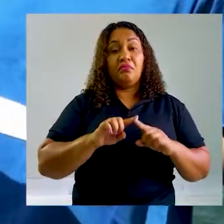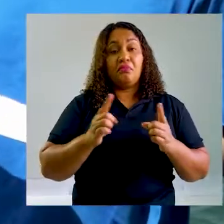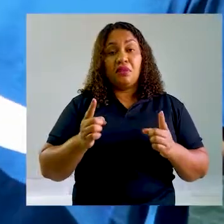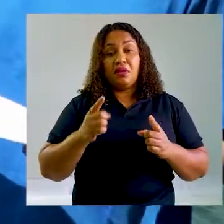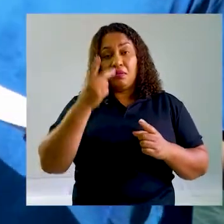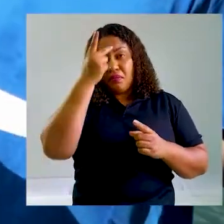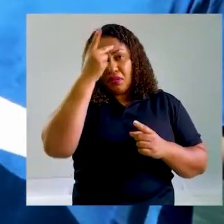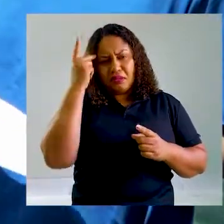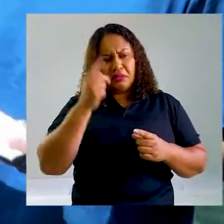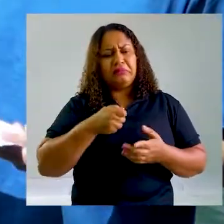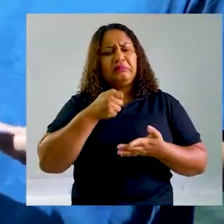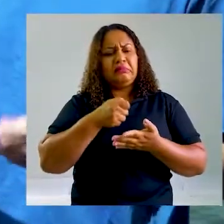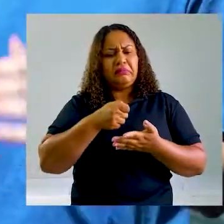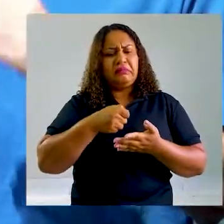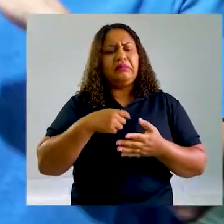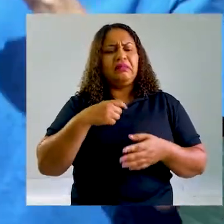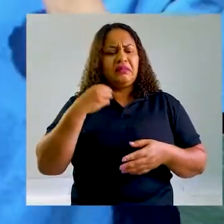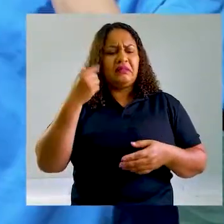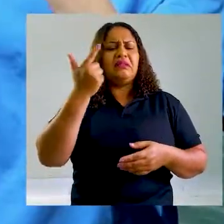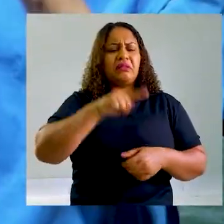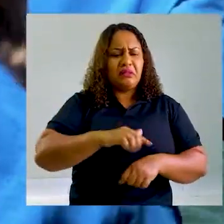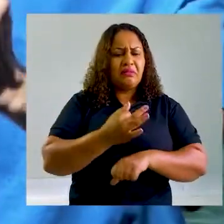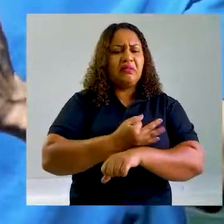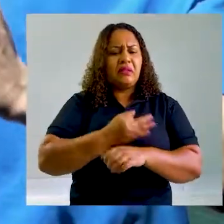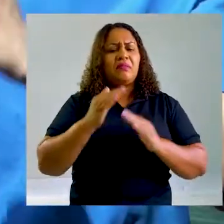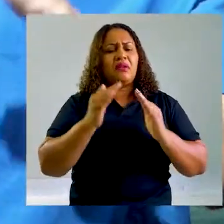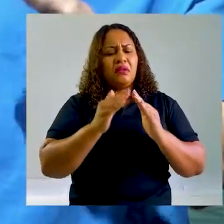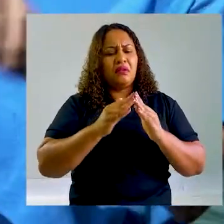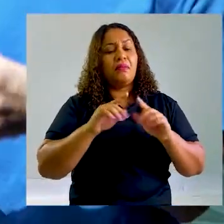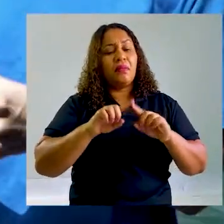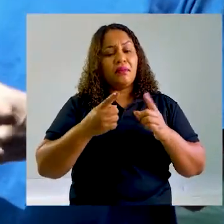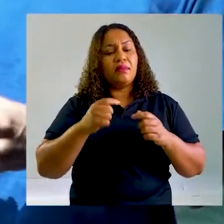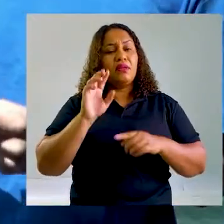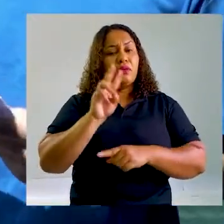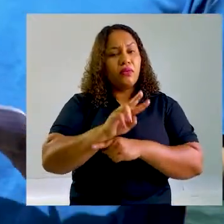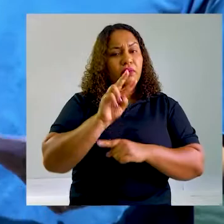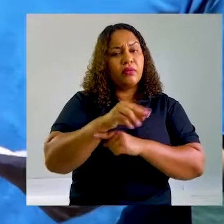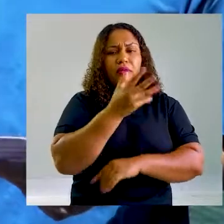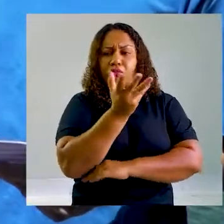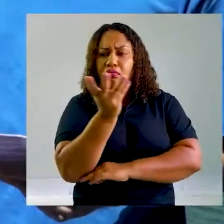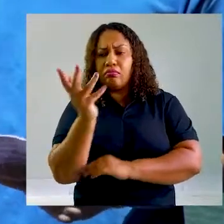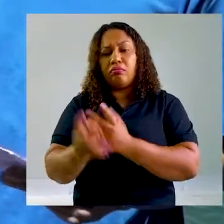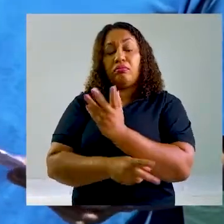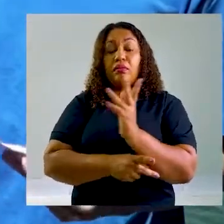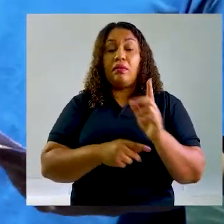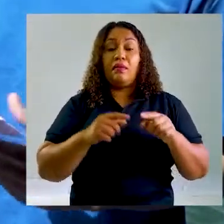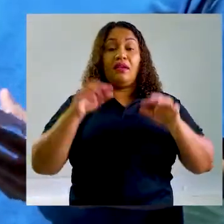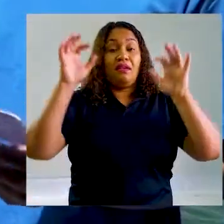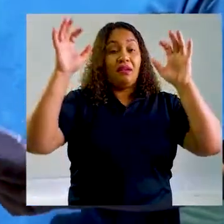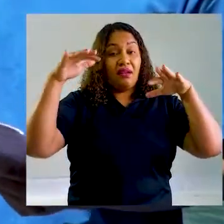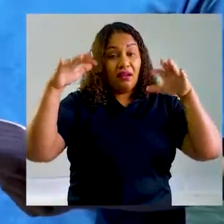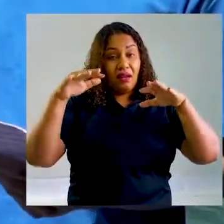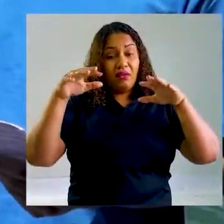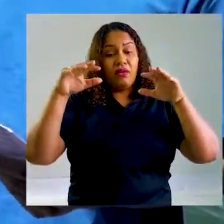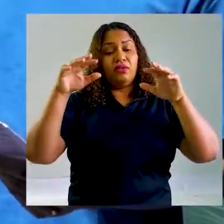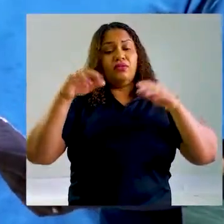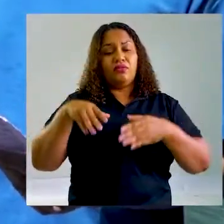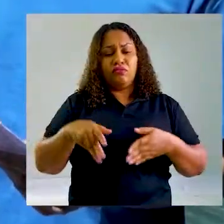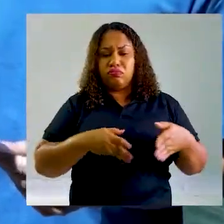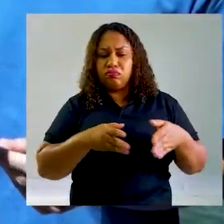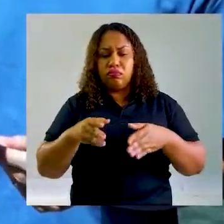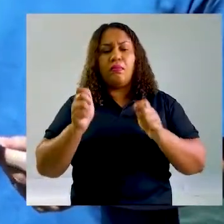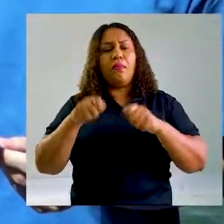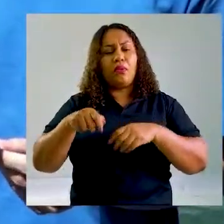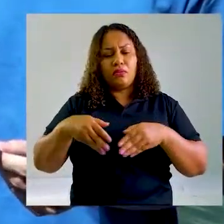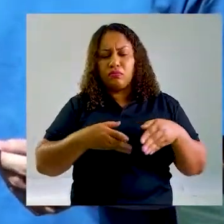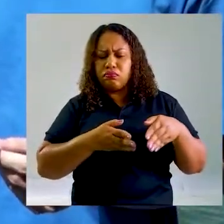as pessoas construírem suas casas. Ali é uma área que tem que ser preservada, vegetação. Justamente para garantir que aquela água que caia ali tenha